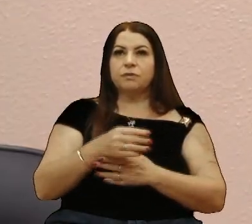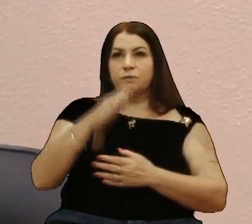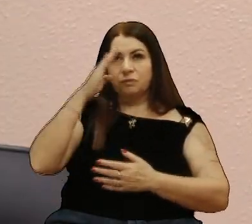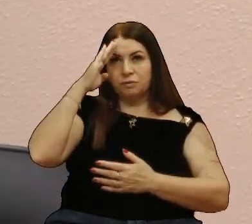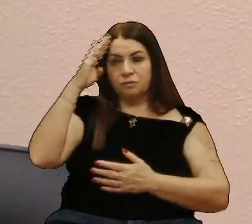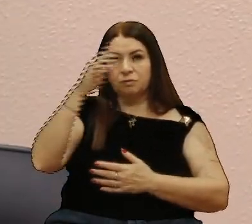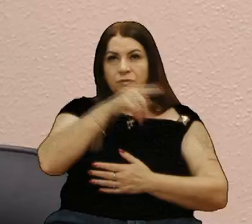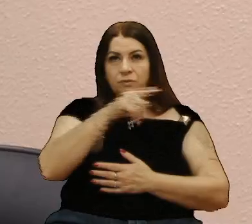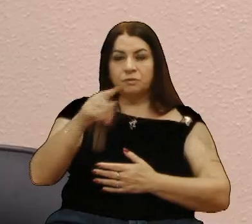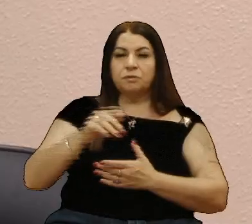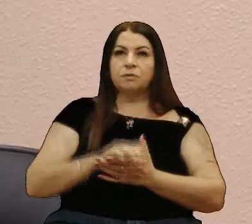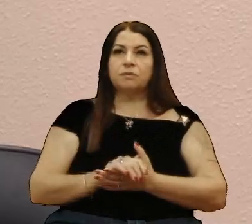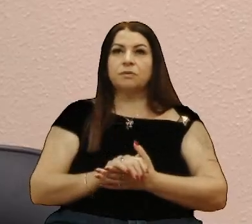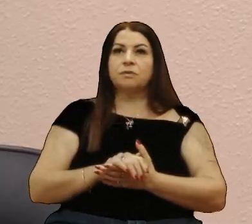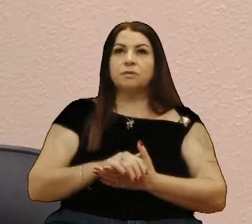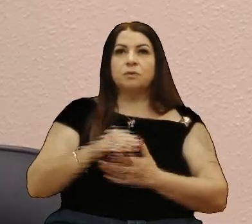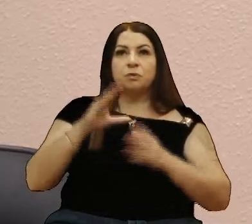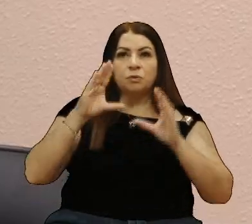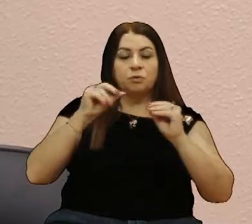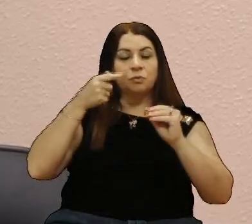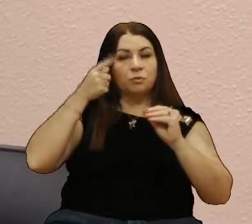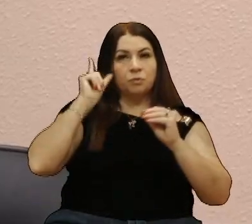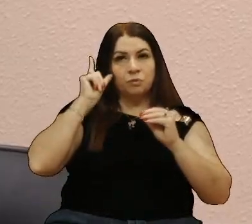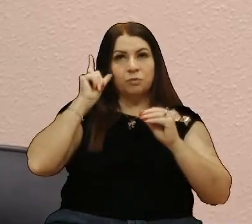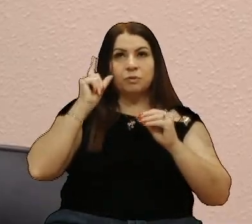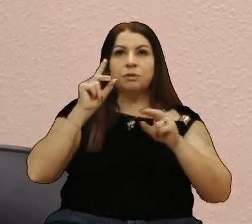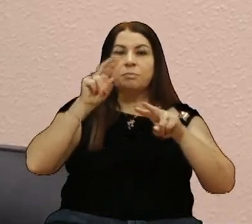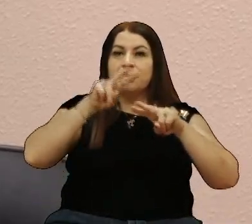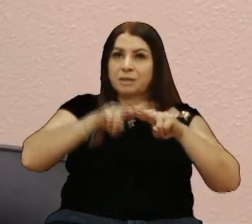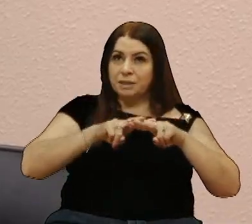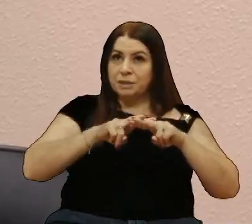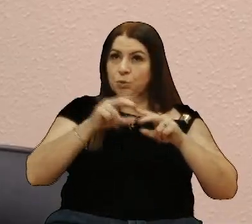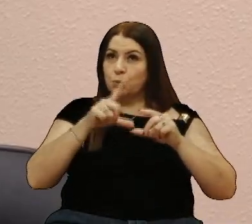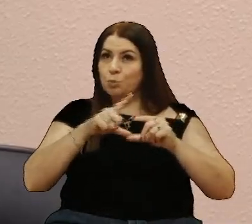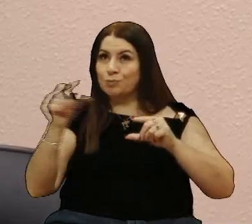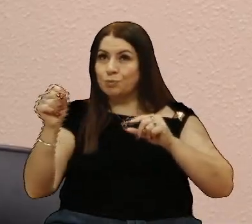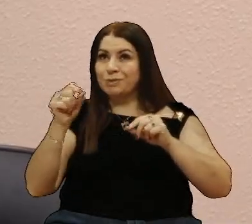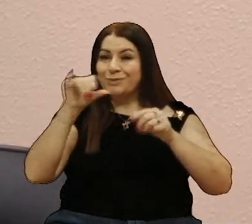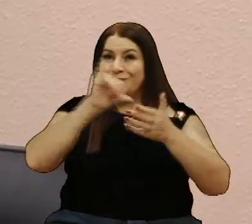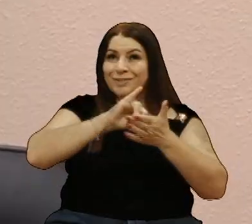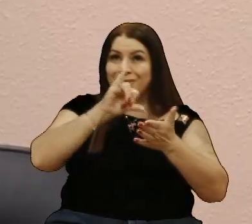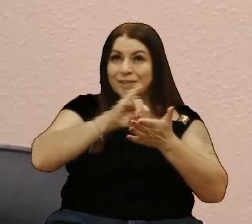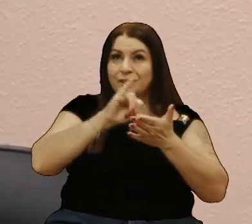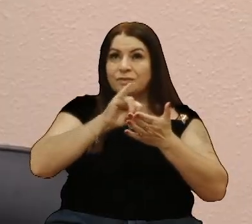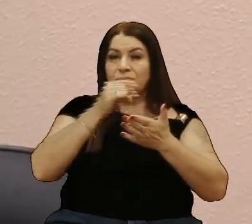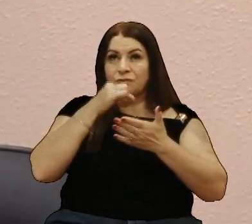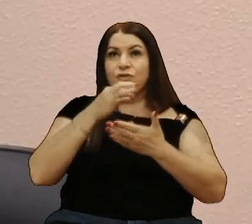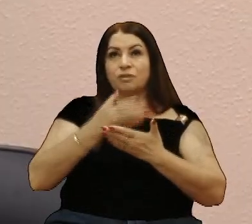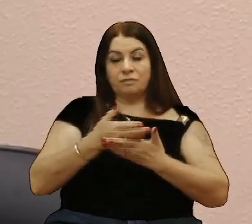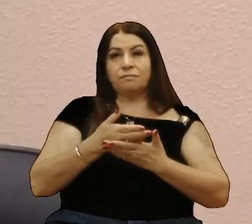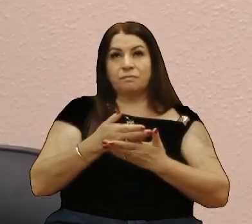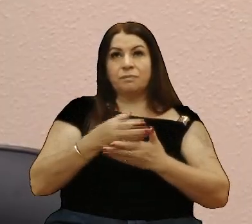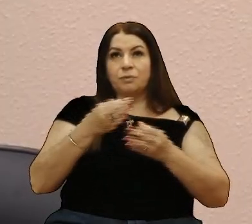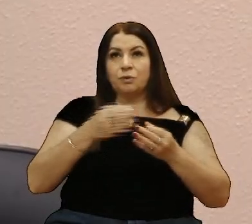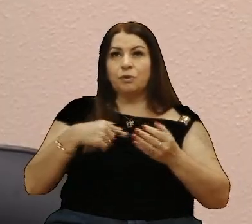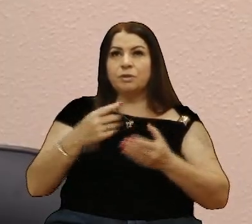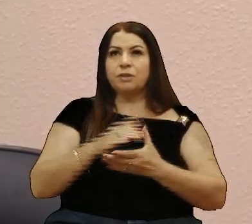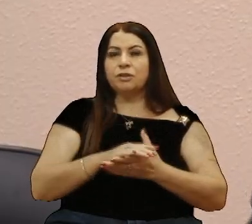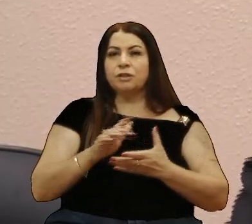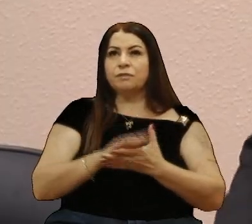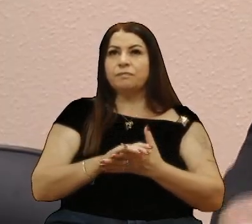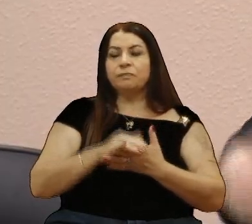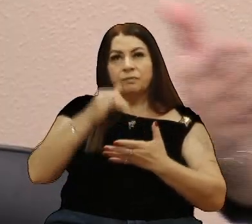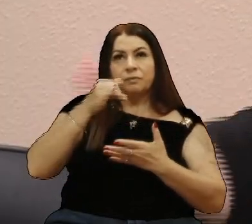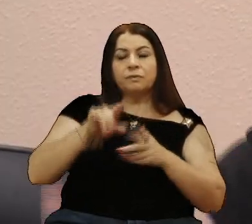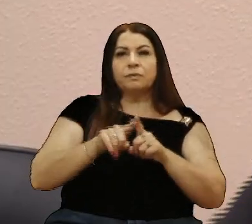municipais Voloski e Soares, que na noite de ontem prenderam um foragido no centro da cidade de Caxias do Sul, que com certeza vai evitar, e